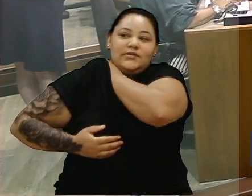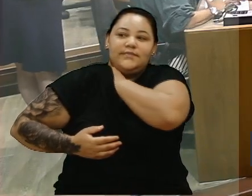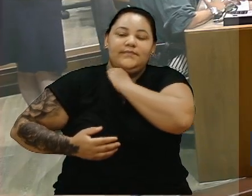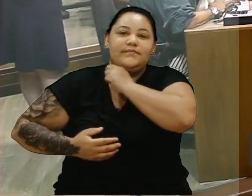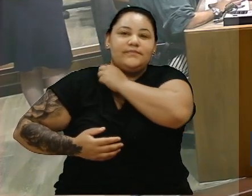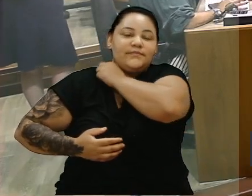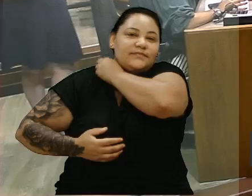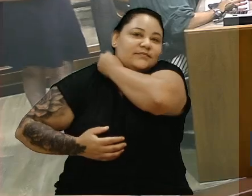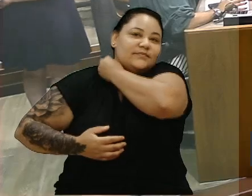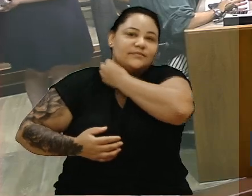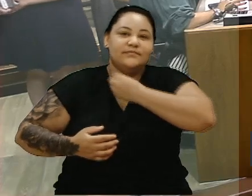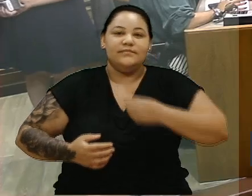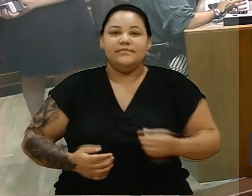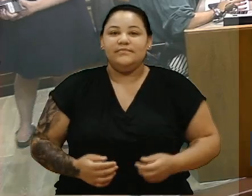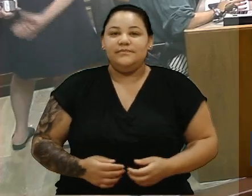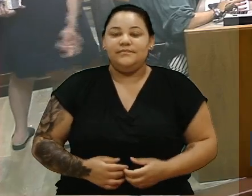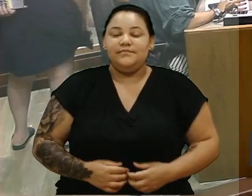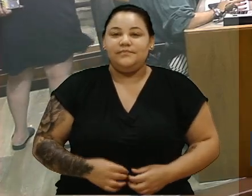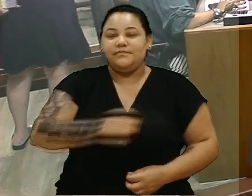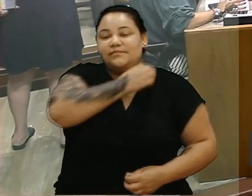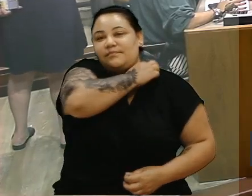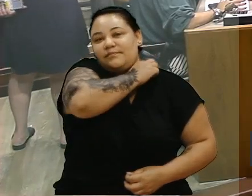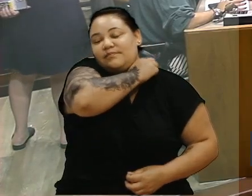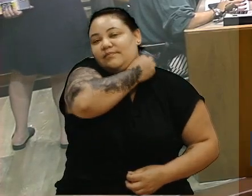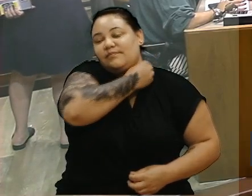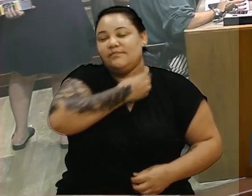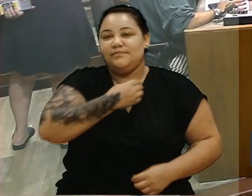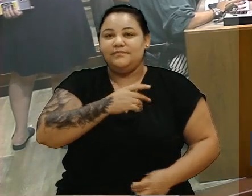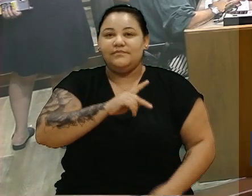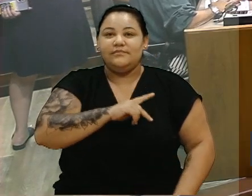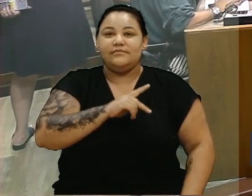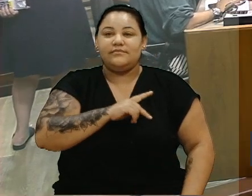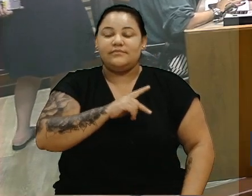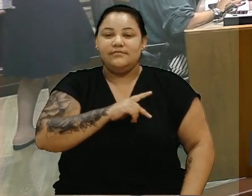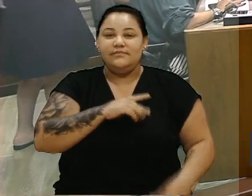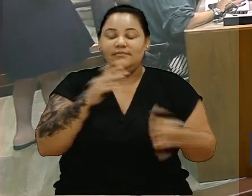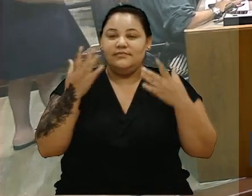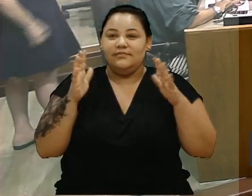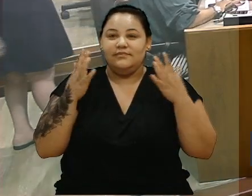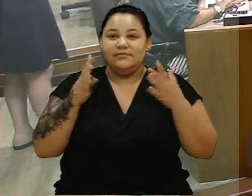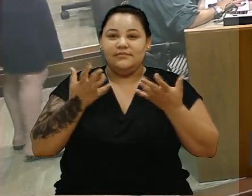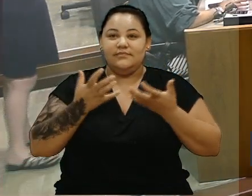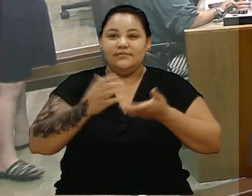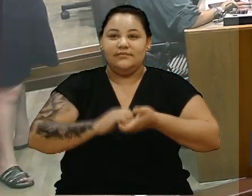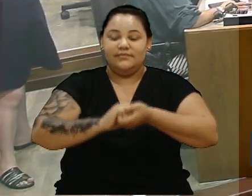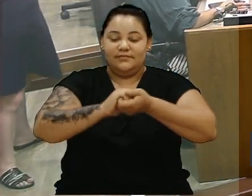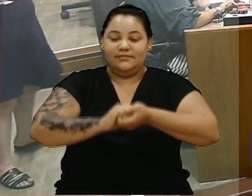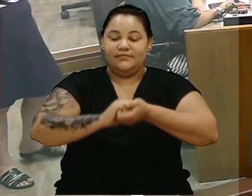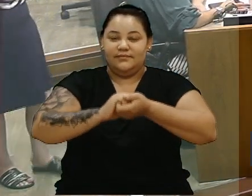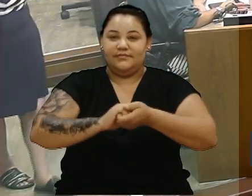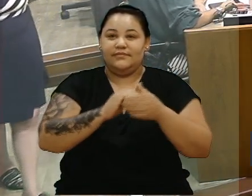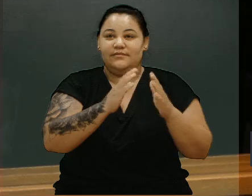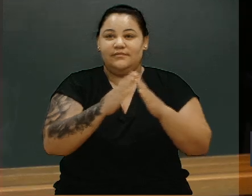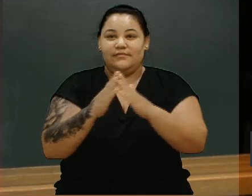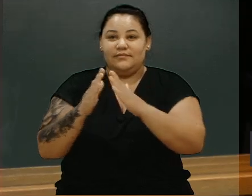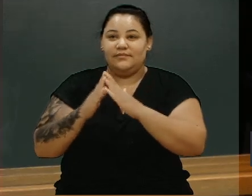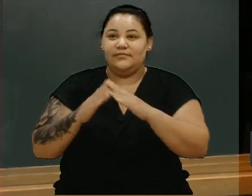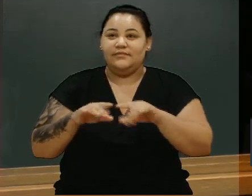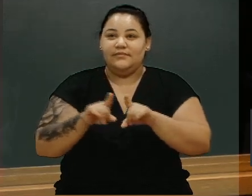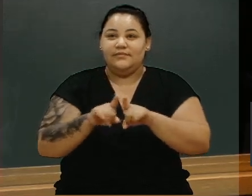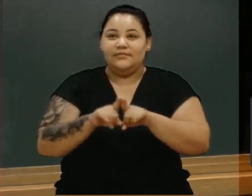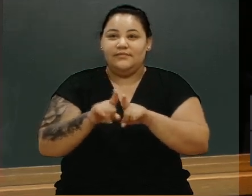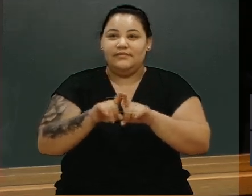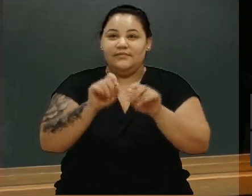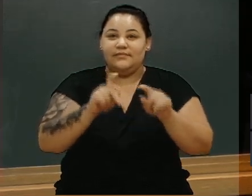Senhora presidente, parabéns pela assunção da presidência dessa casa. Meus cumprimentos aos vereadores, às vereadoras. Meus cumprimentos também a quem nos acompanha pelas